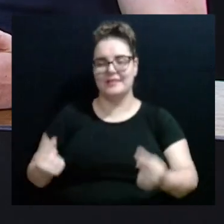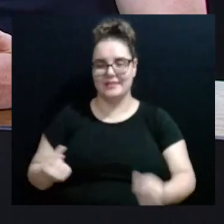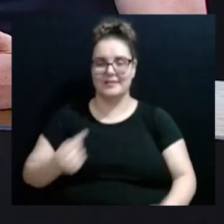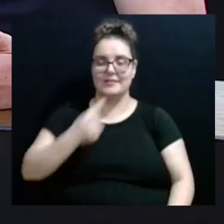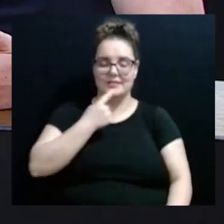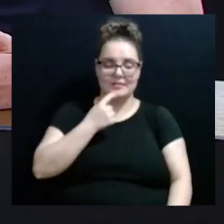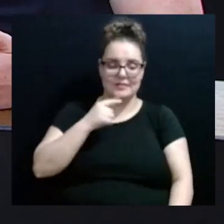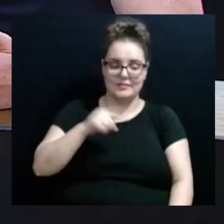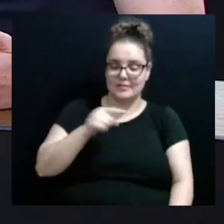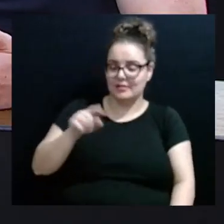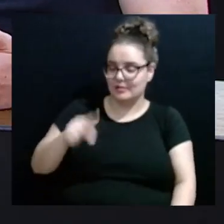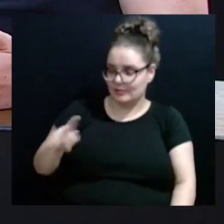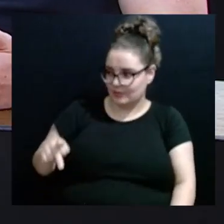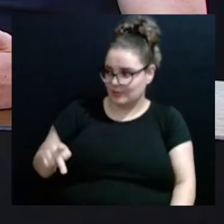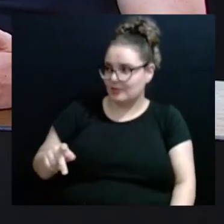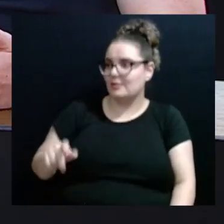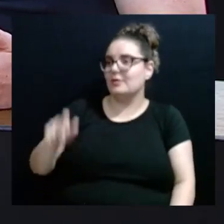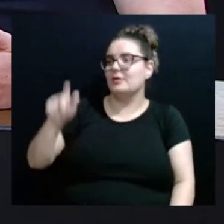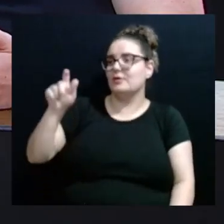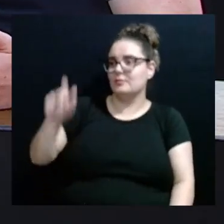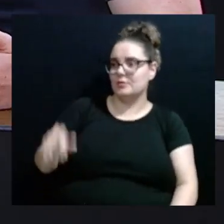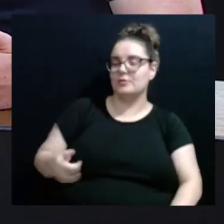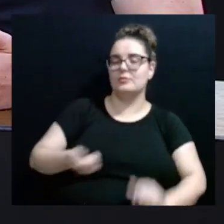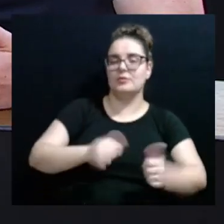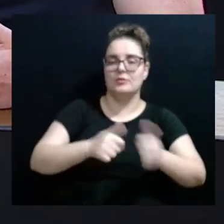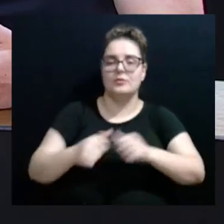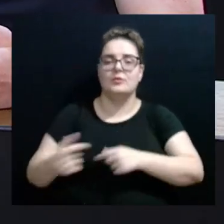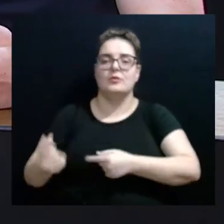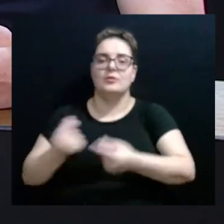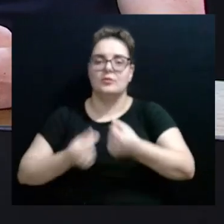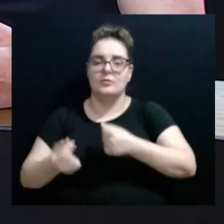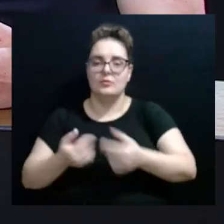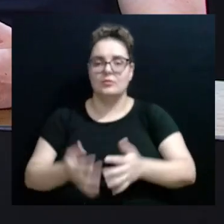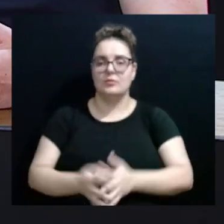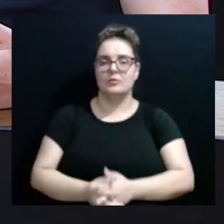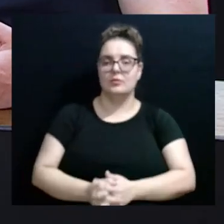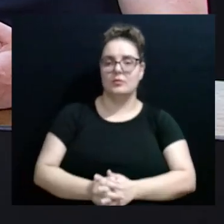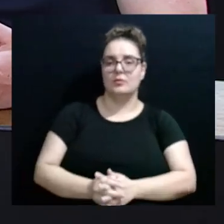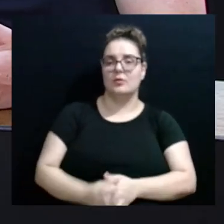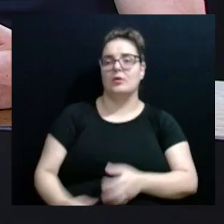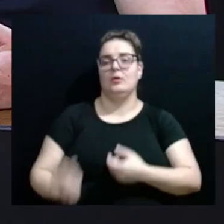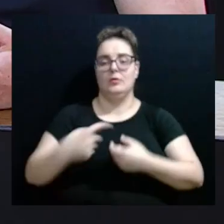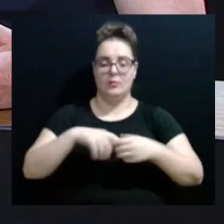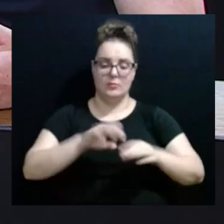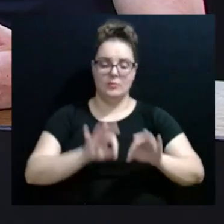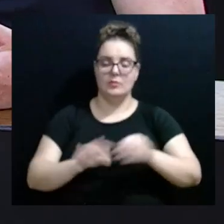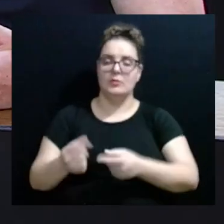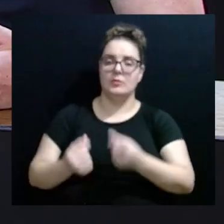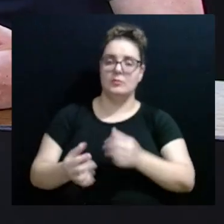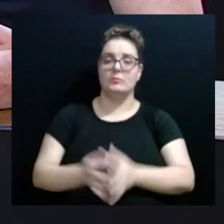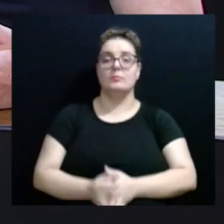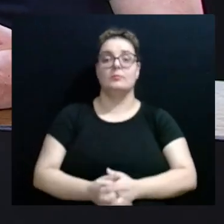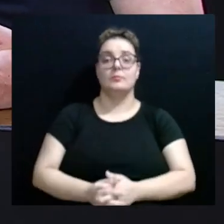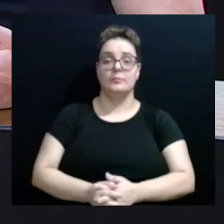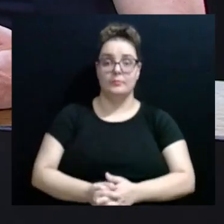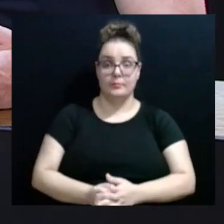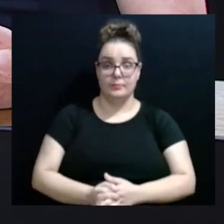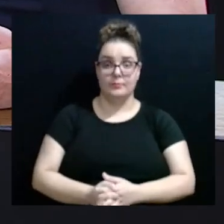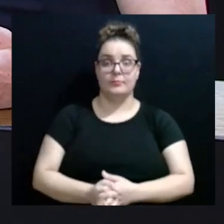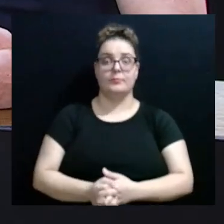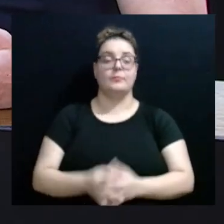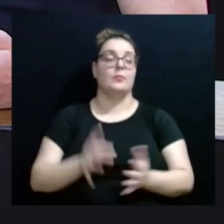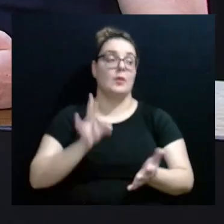de cada feriado, é interessante também a pessoa fazer um balanço financeiro, retomar aquela organização